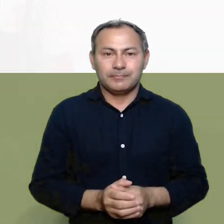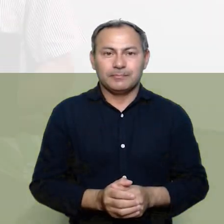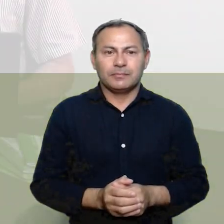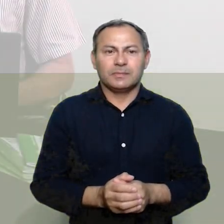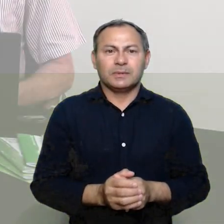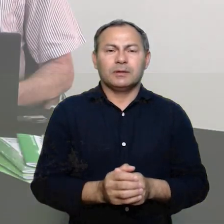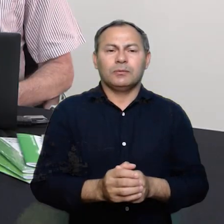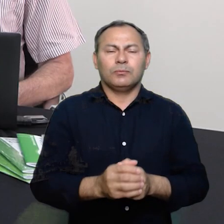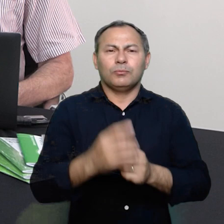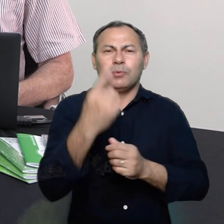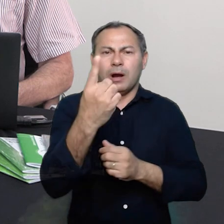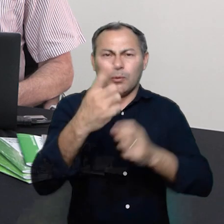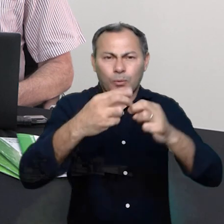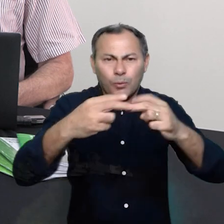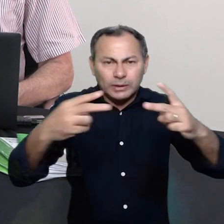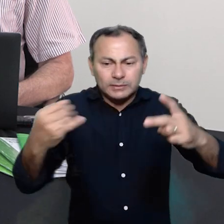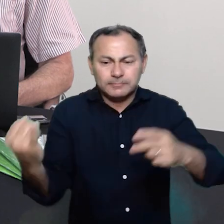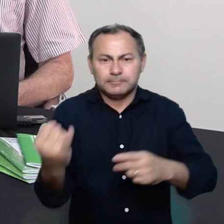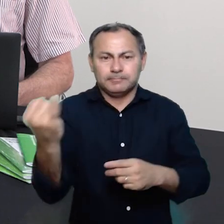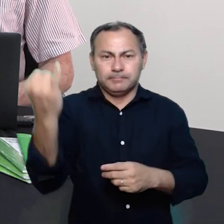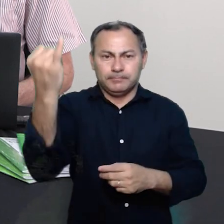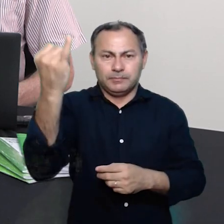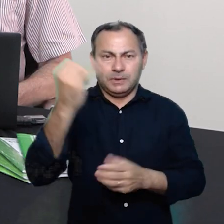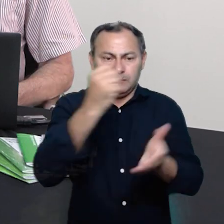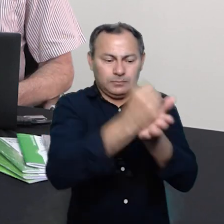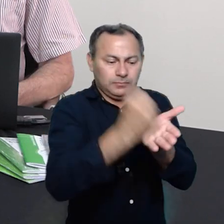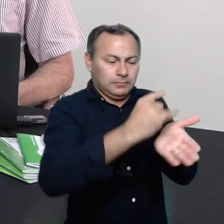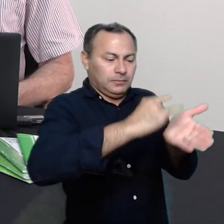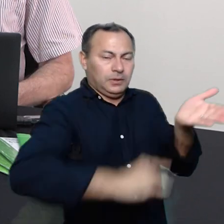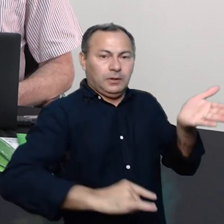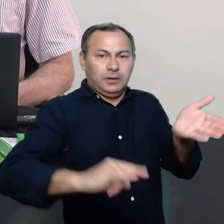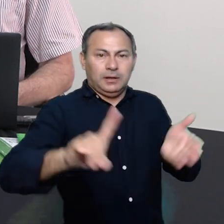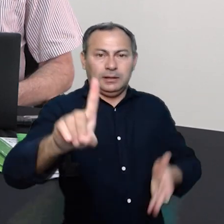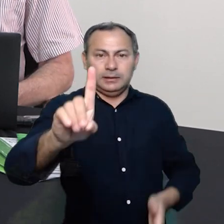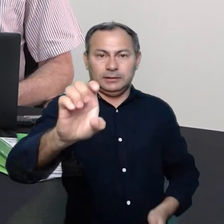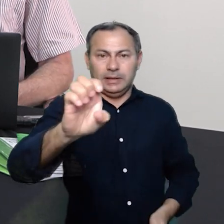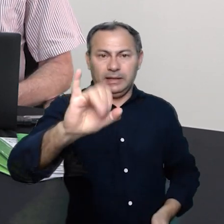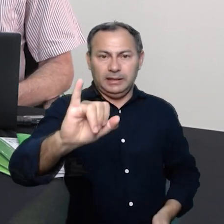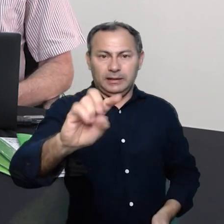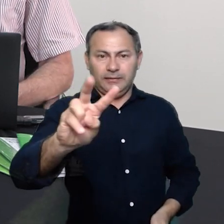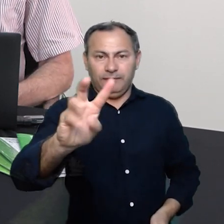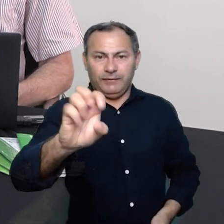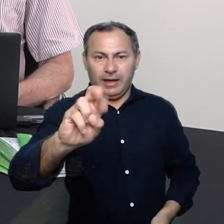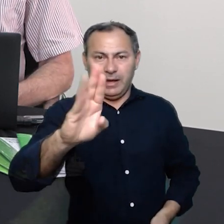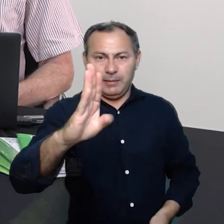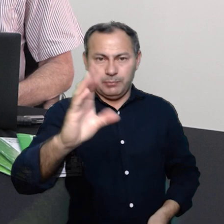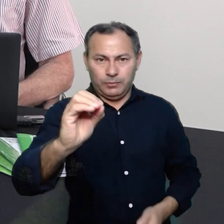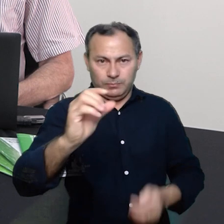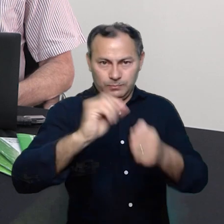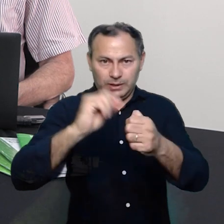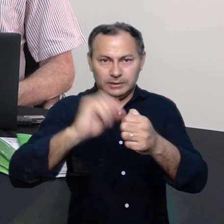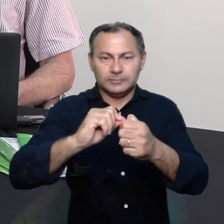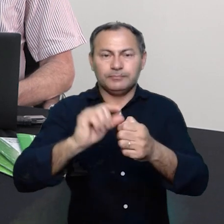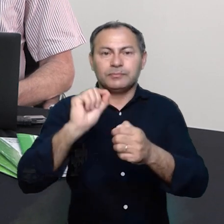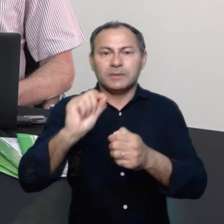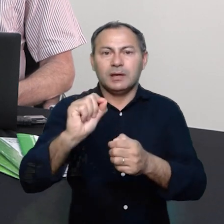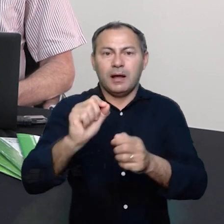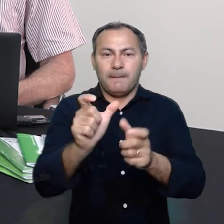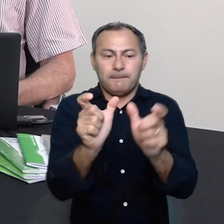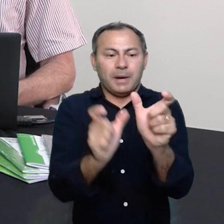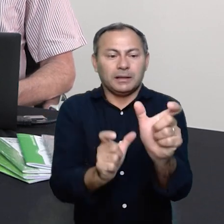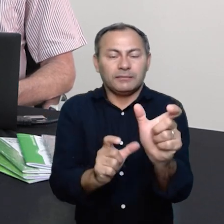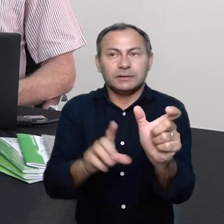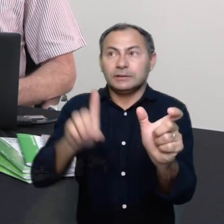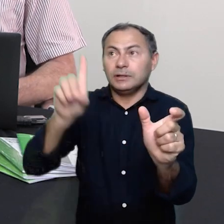Um ponto importante, né, que o documento Dei Verbum produziu é fazer com que a palavra